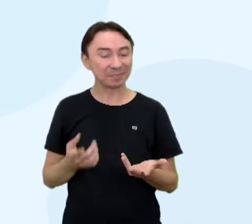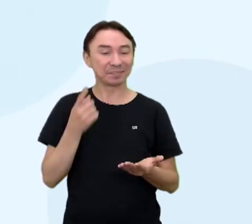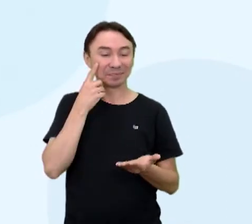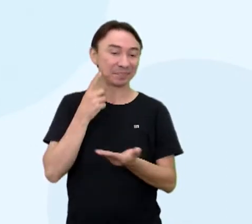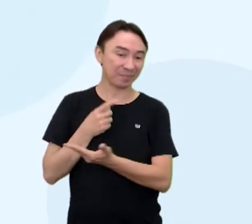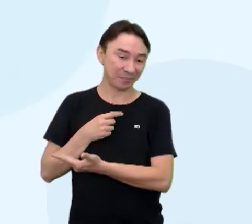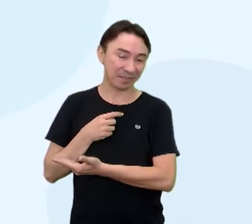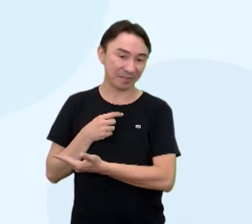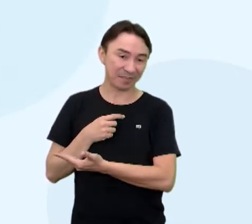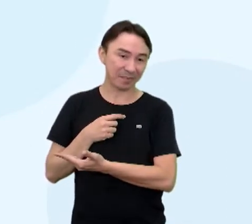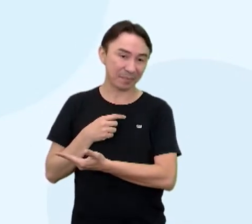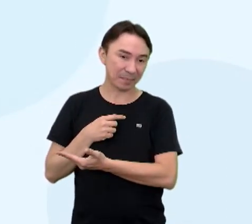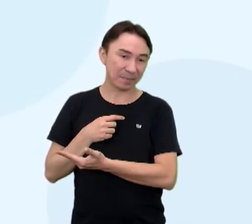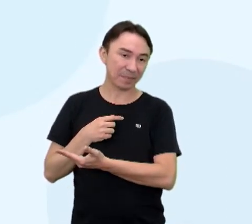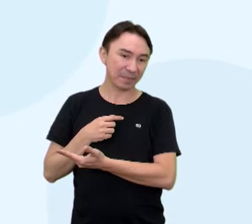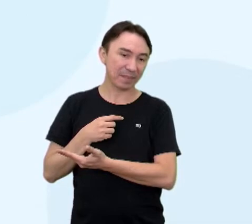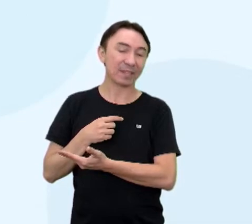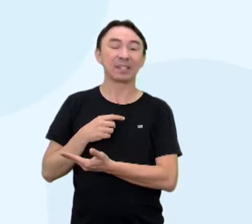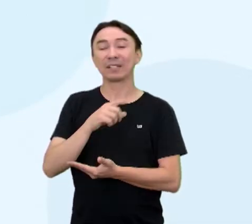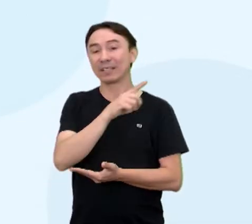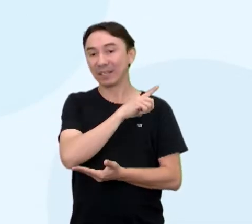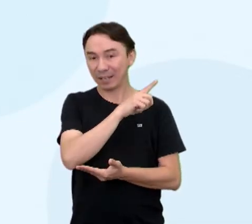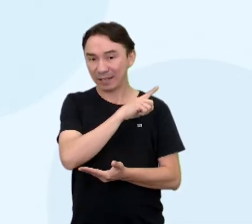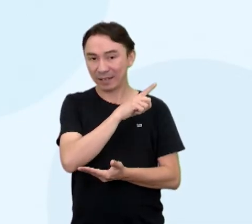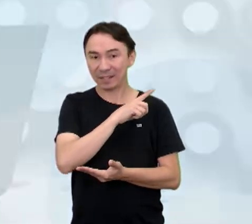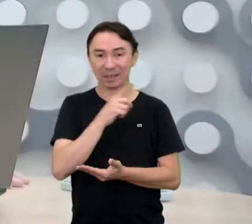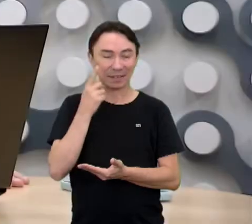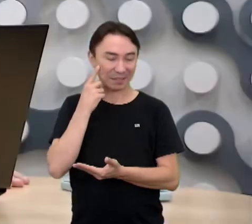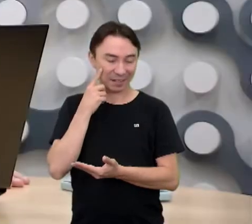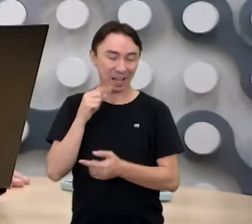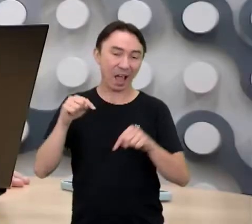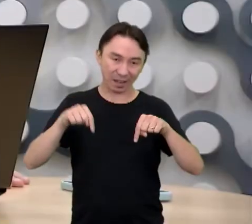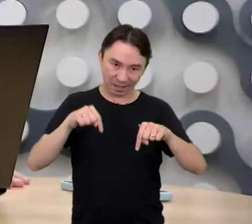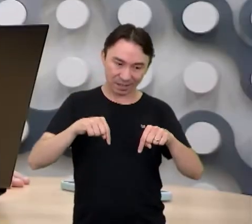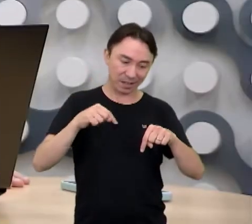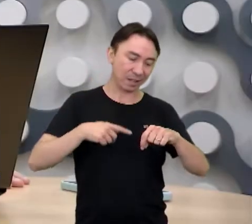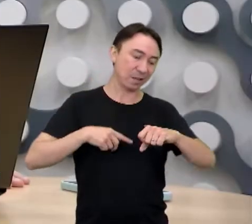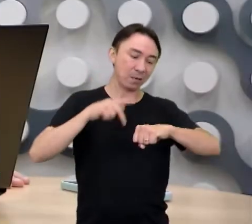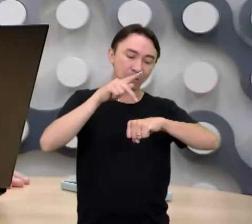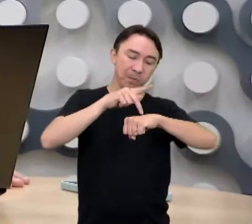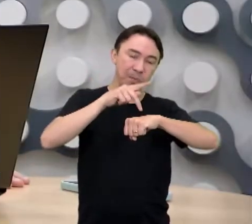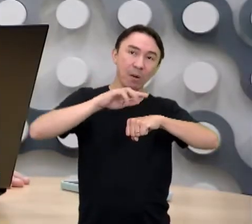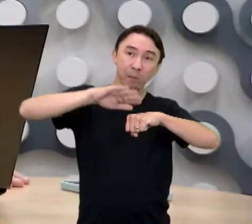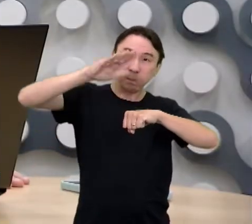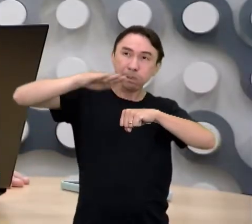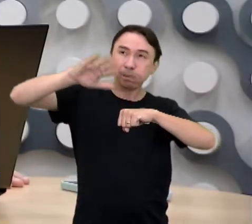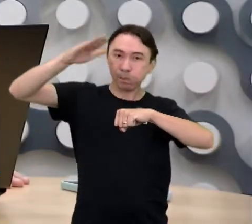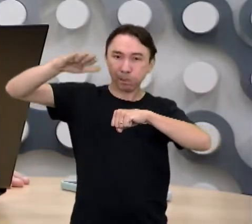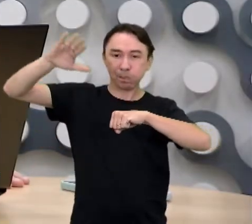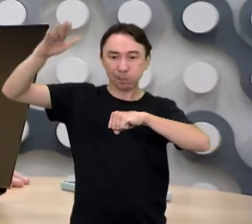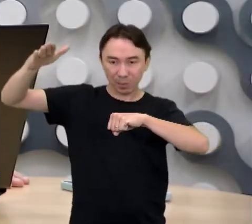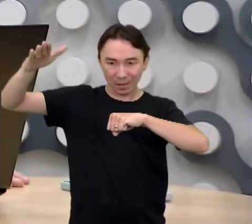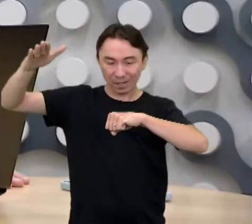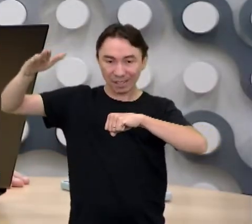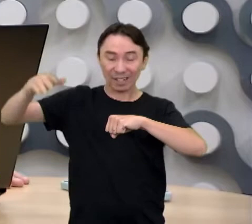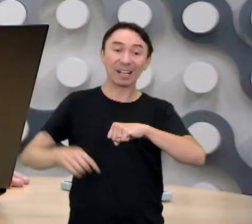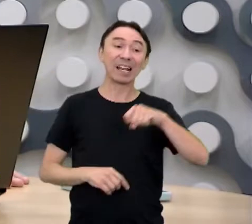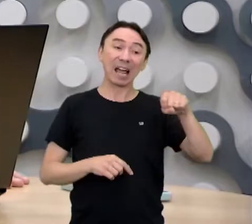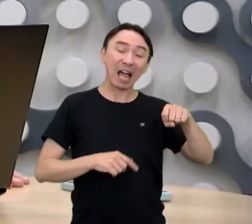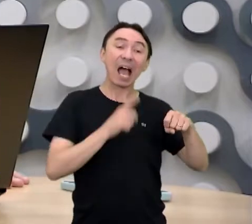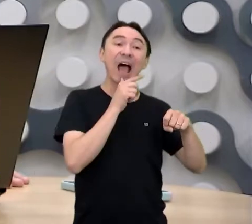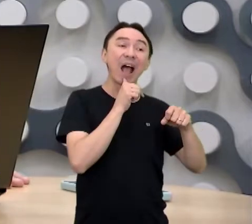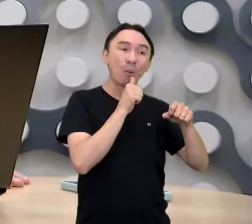dorsais, porque o que nós chamamos de cordilheiras aqui no continente, que são cadeias montanhosas, nós chamamos de dorsal,